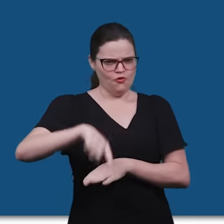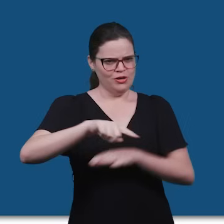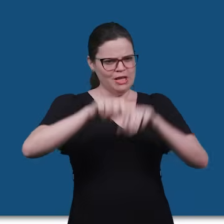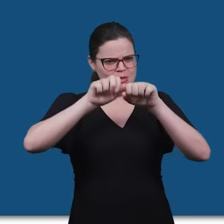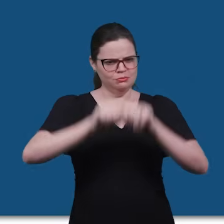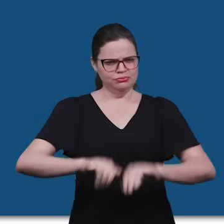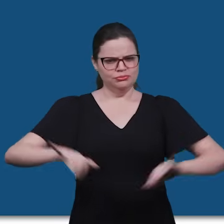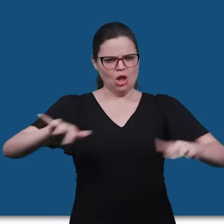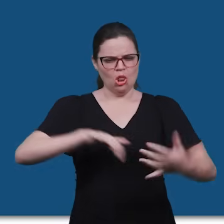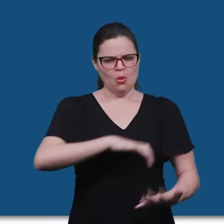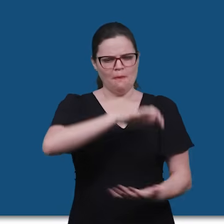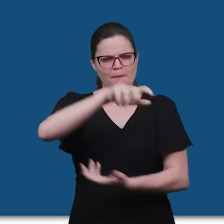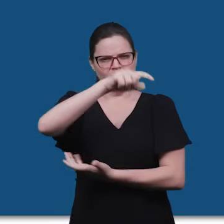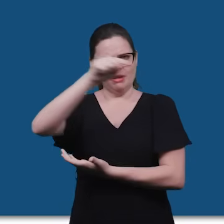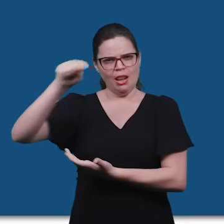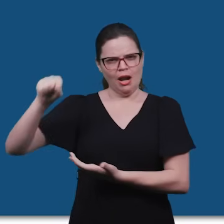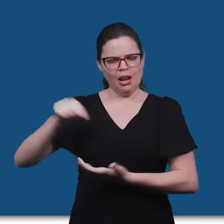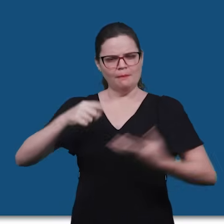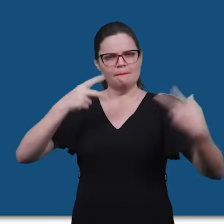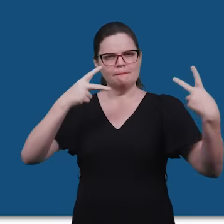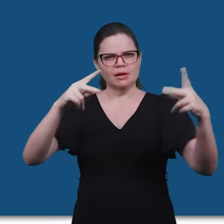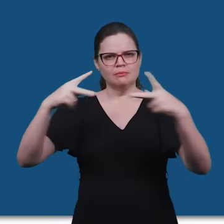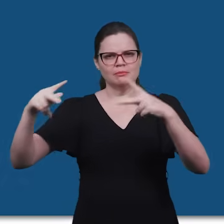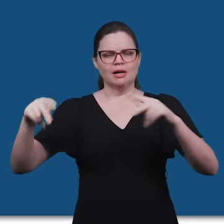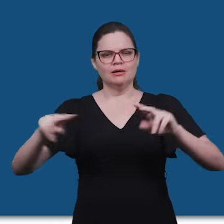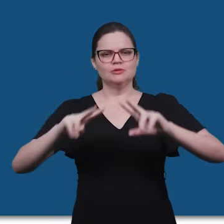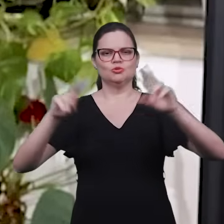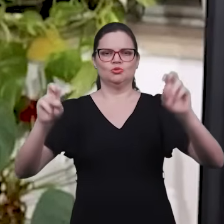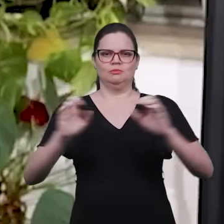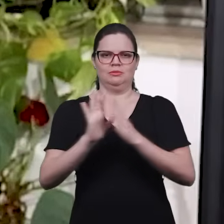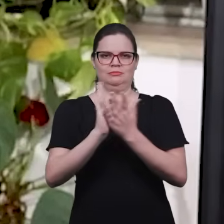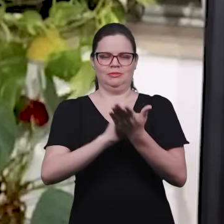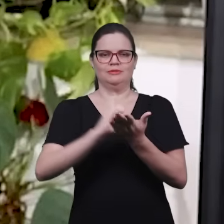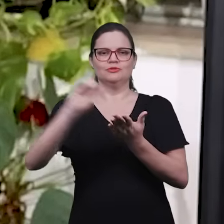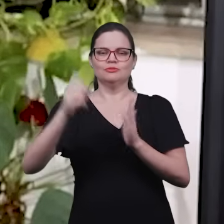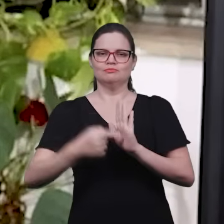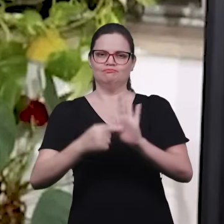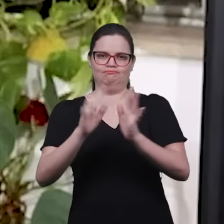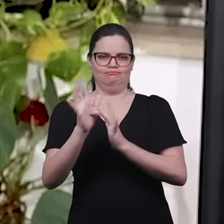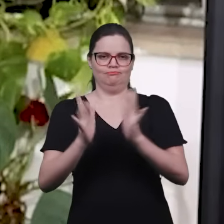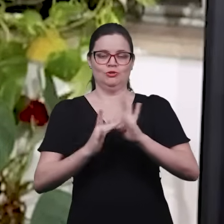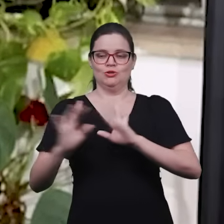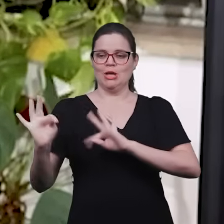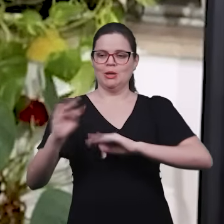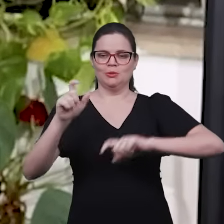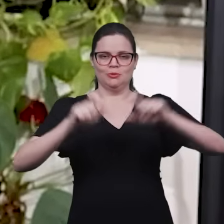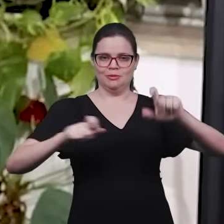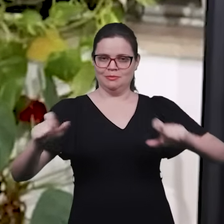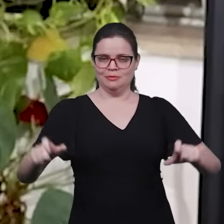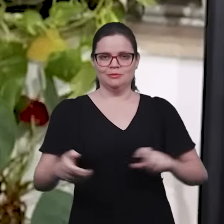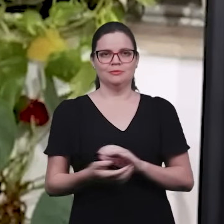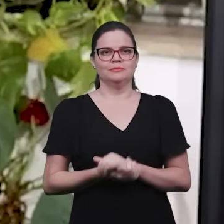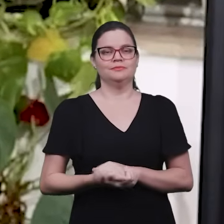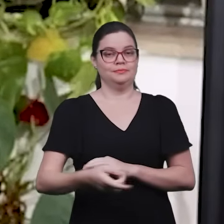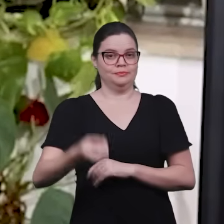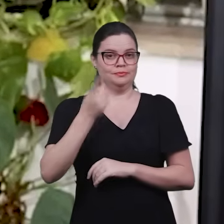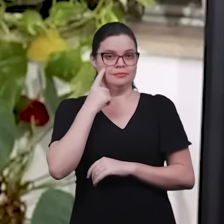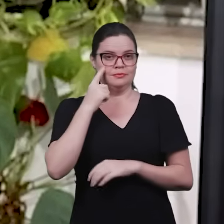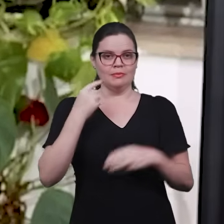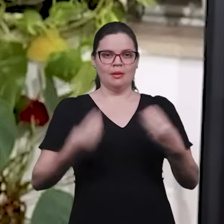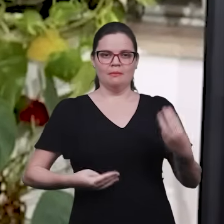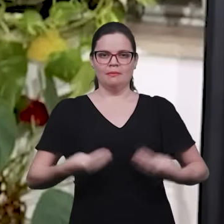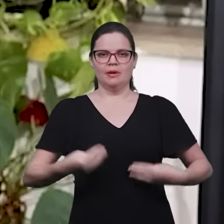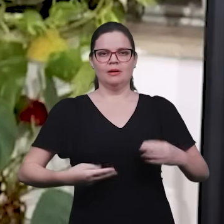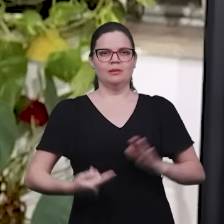mundo e pregai o Evangelho a toda criatura. Veja que a expressão